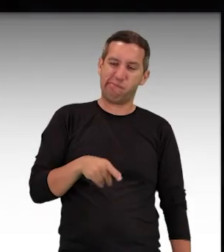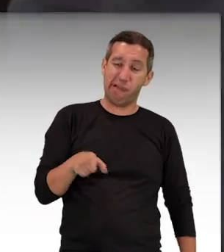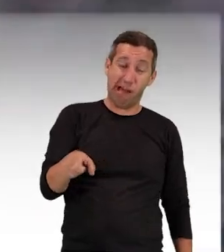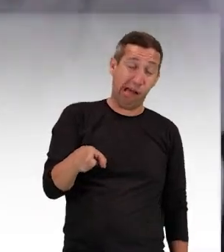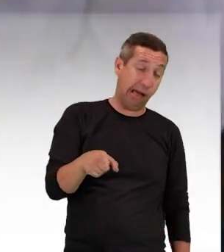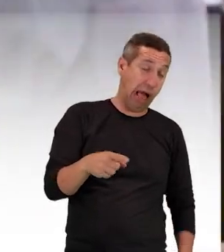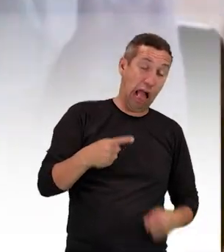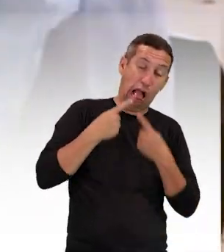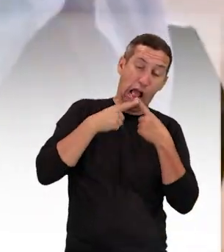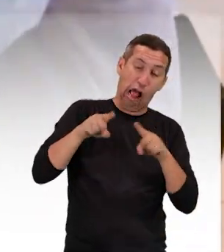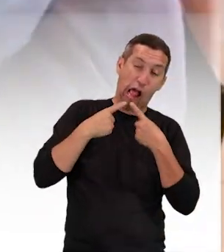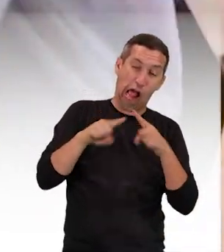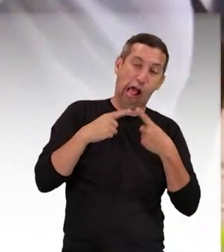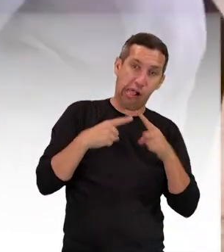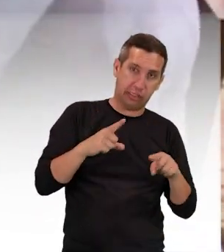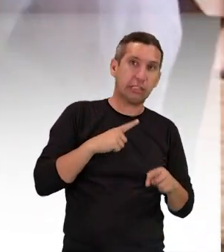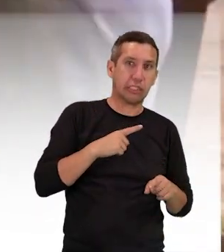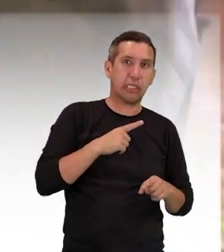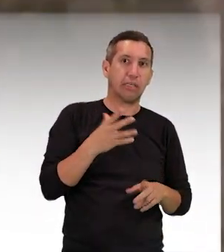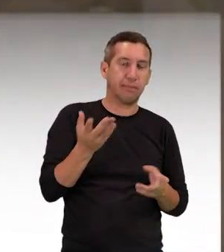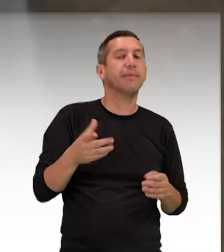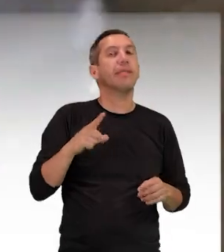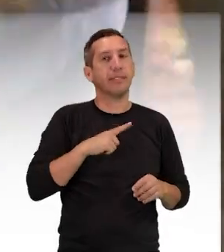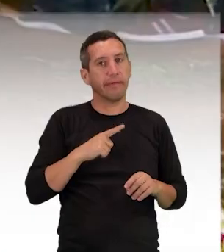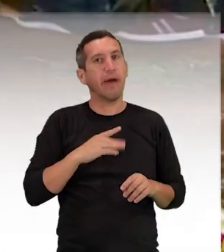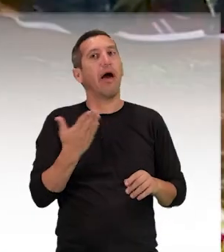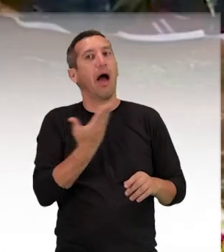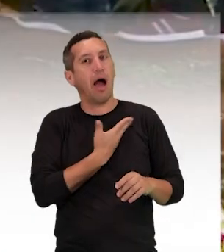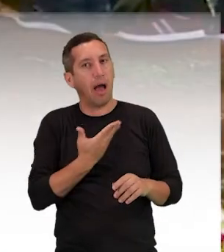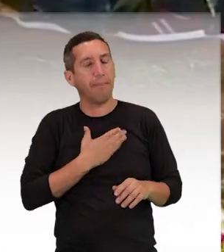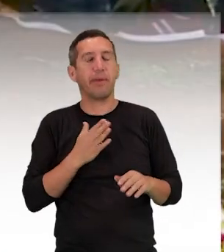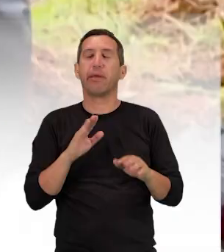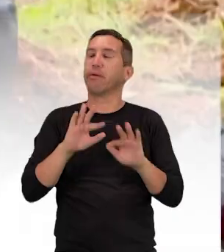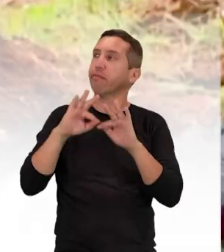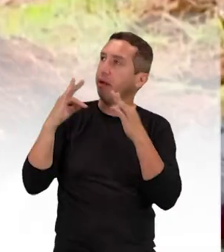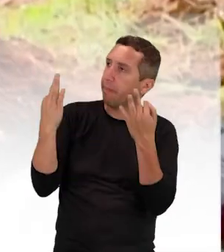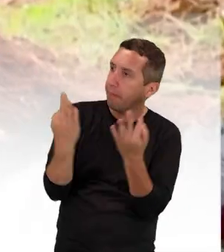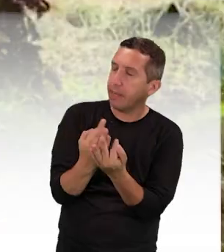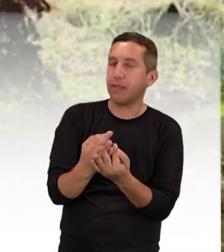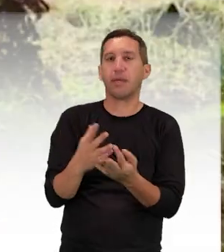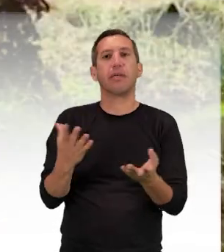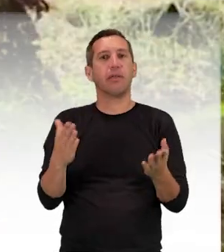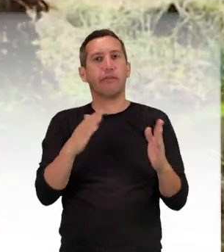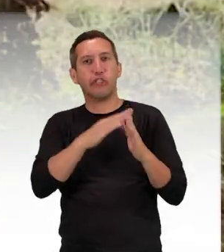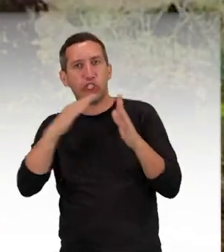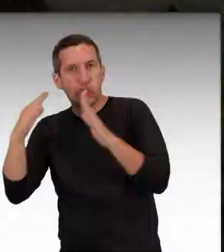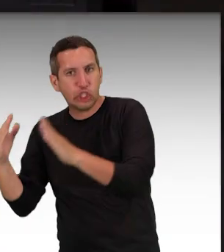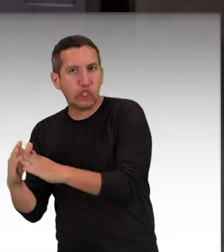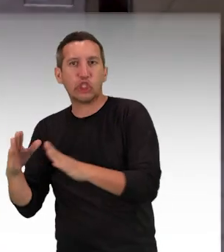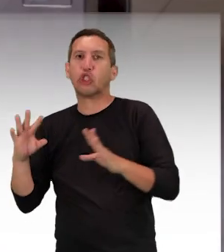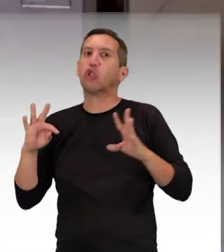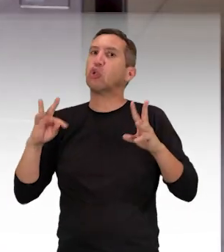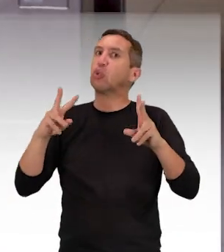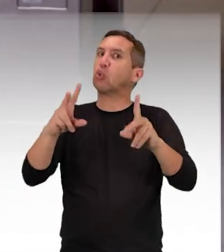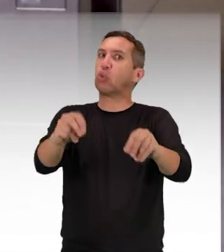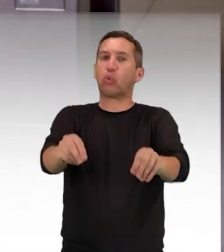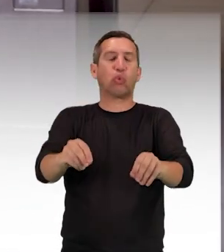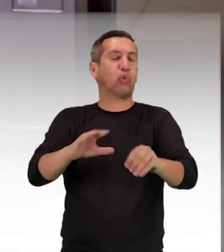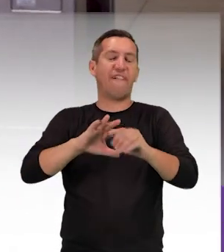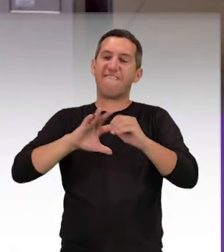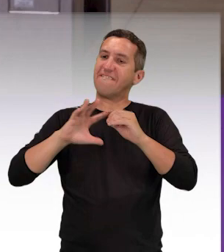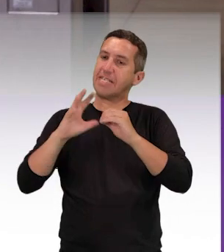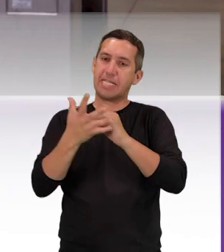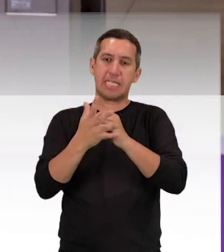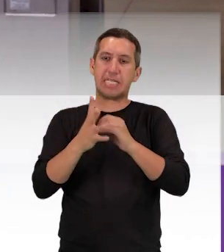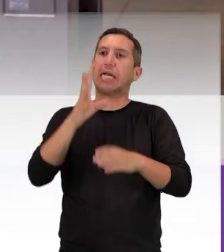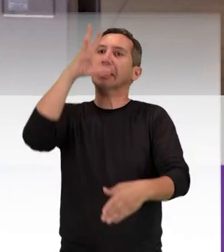críticas. As perdas foram enormes. Amigos, parentes, vizinhos. A